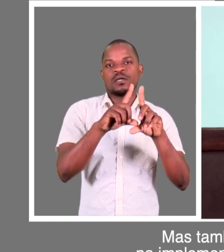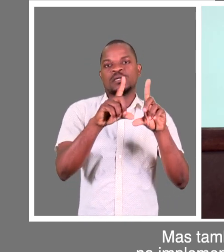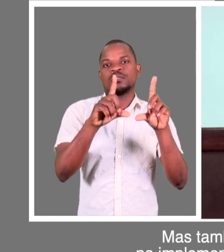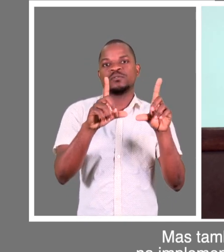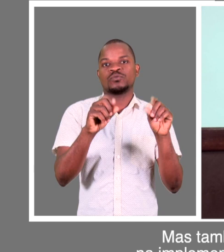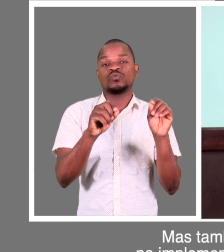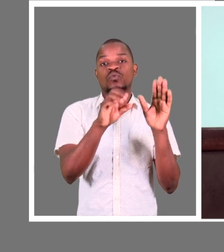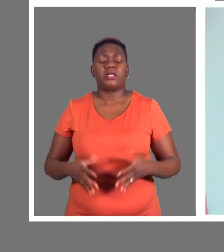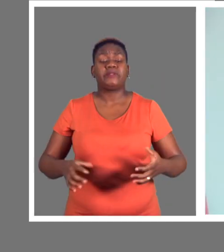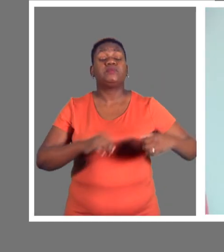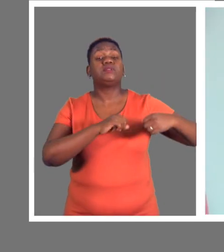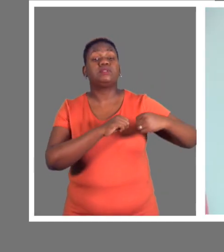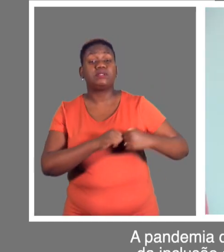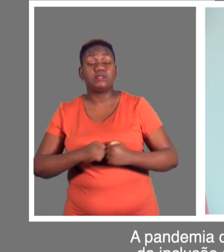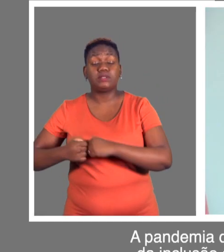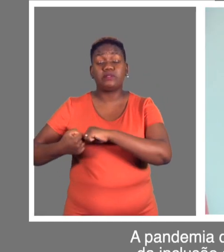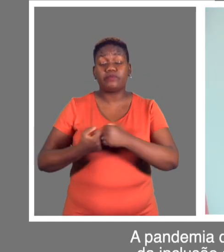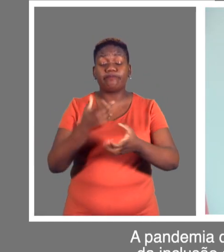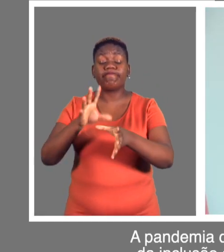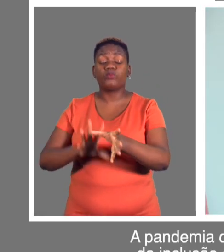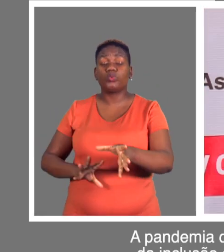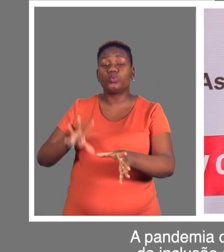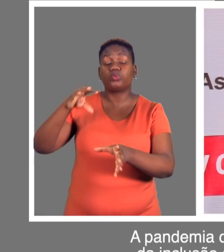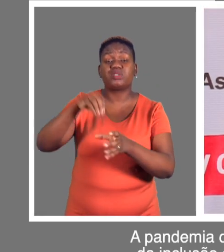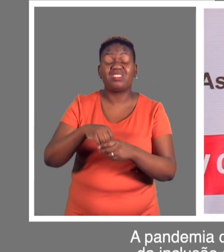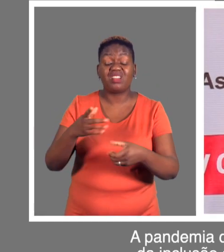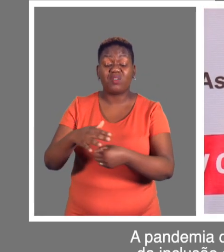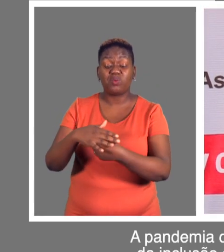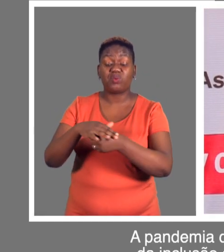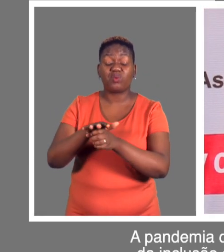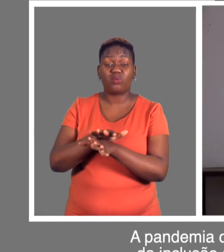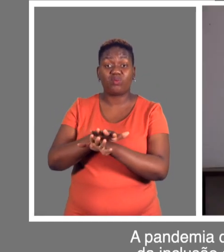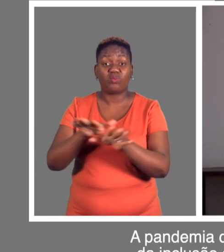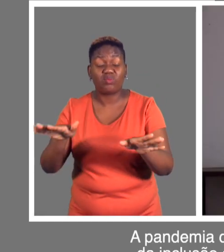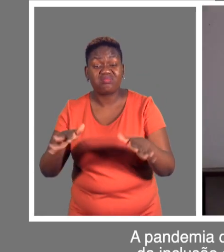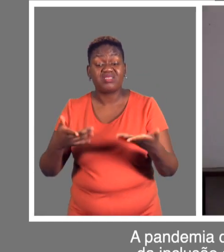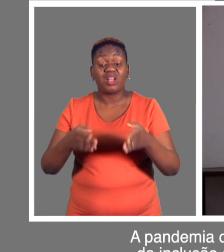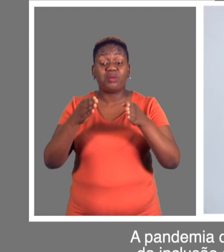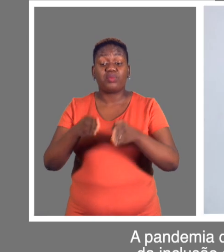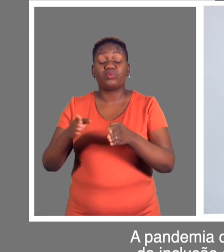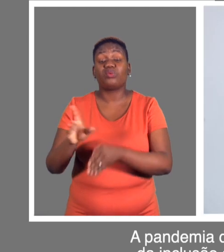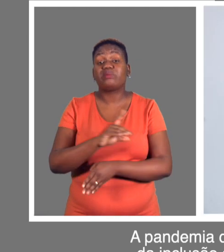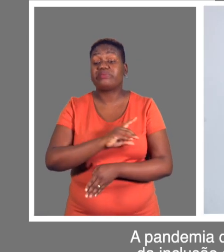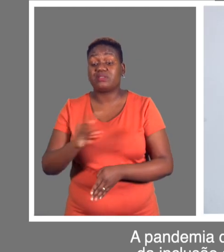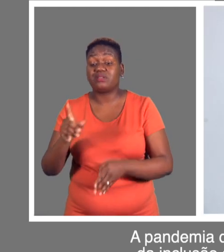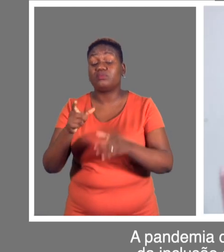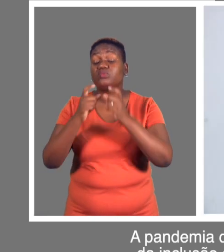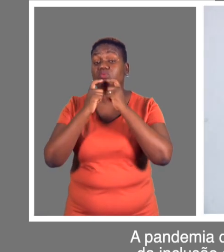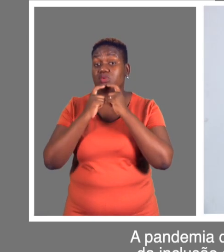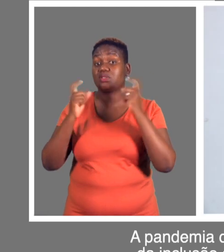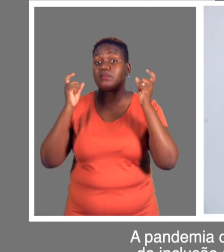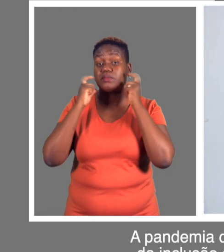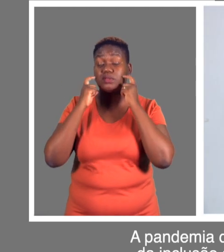da convenção, não é? A pandemia da Covid-19 veio a crescer os desafios da inclusão de pessoas com